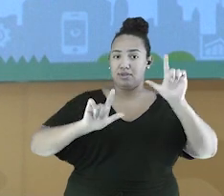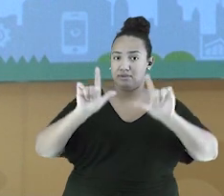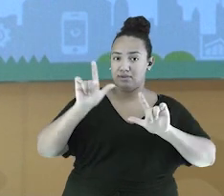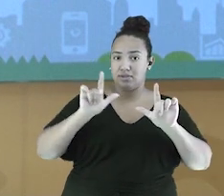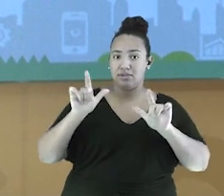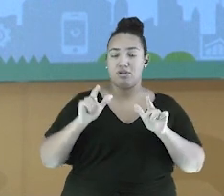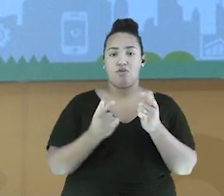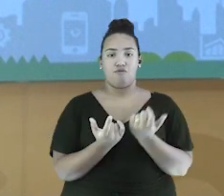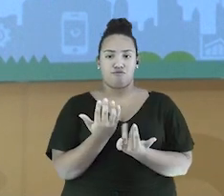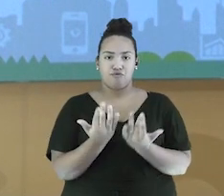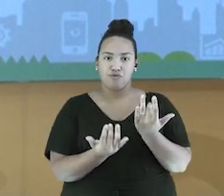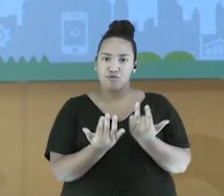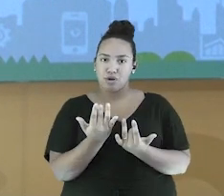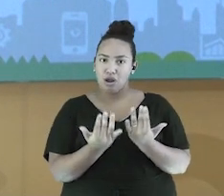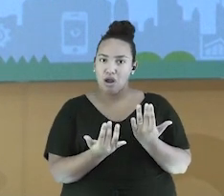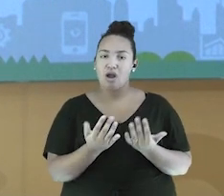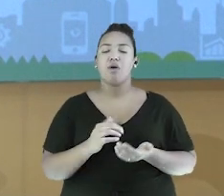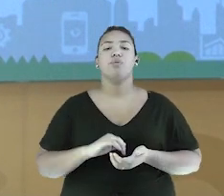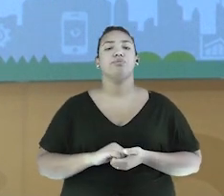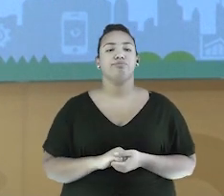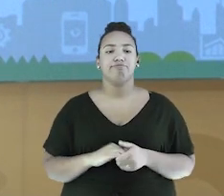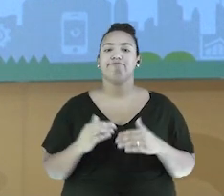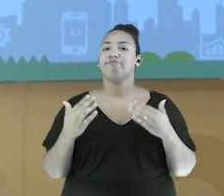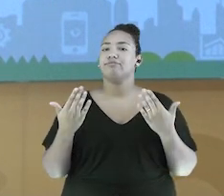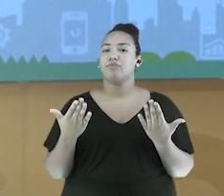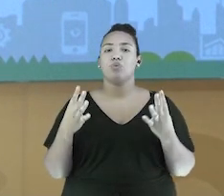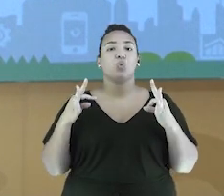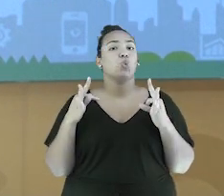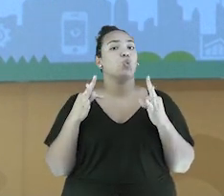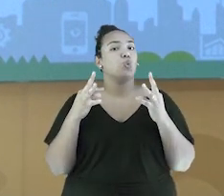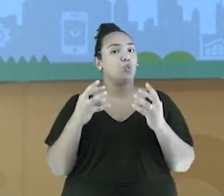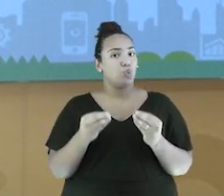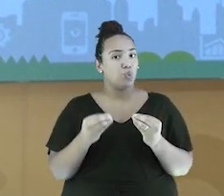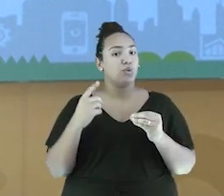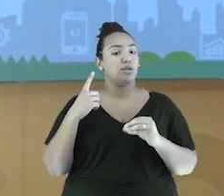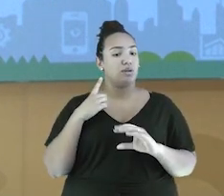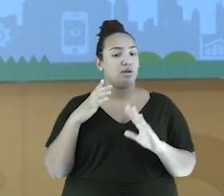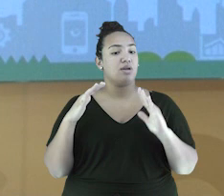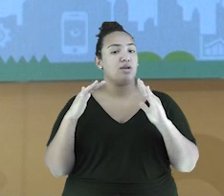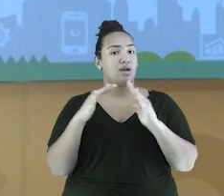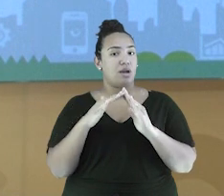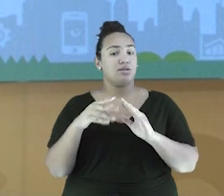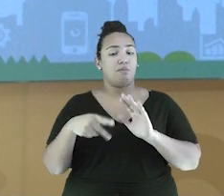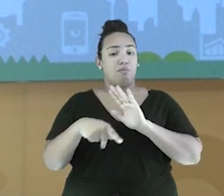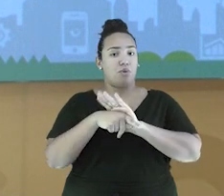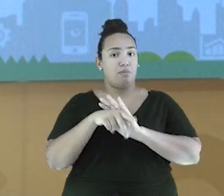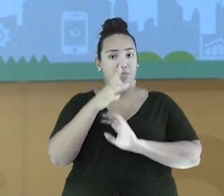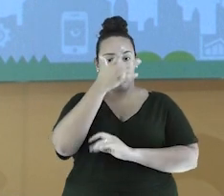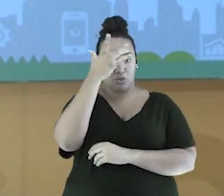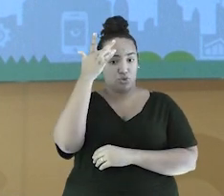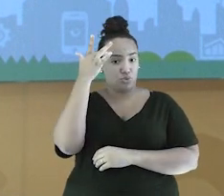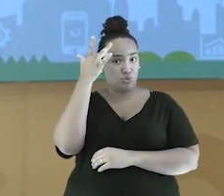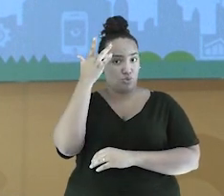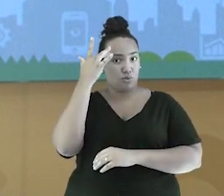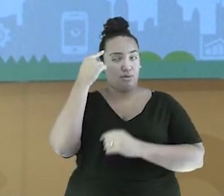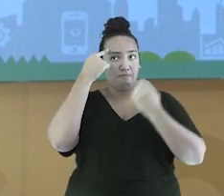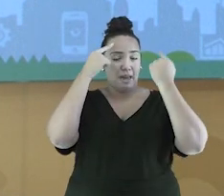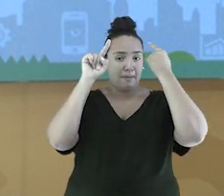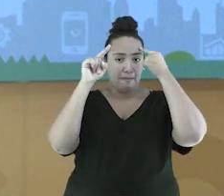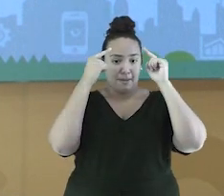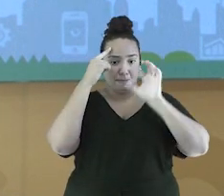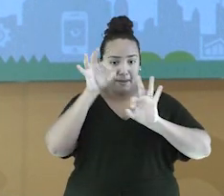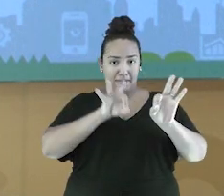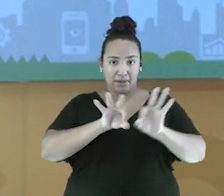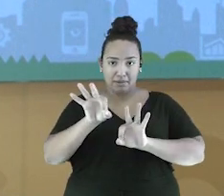o fogão, enfim, tudo que temos em casa foi projetado por um artista. A partir de